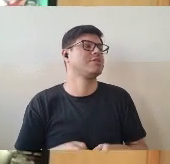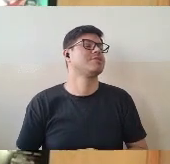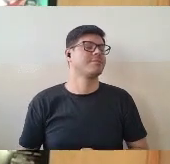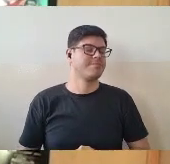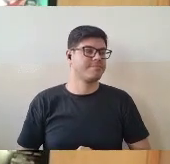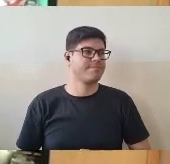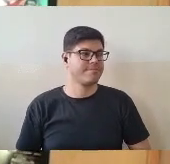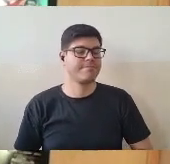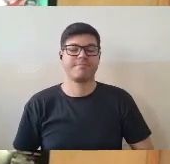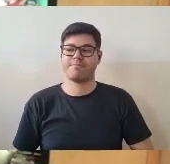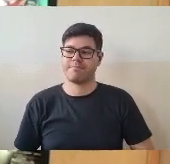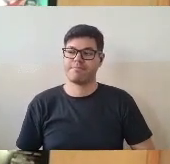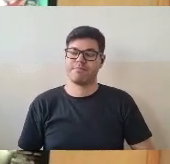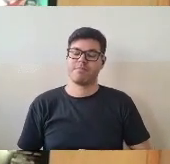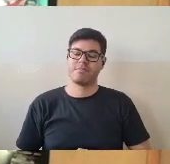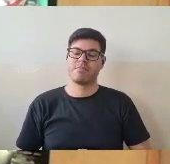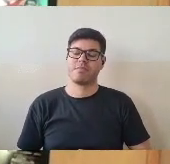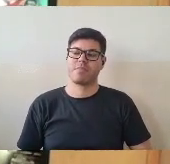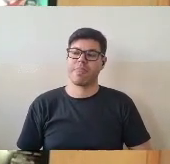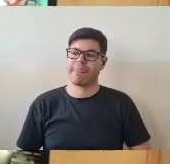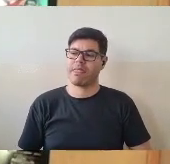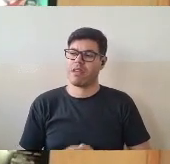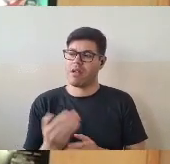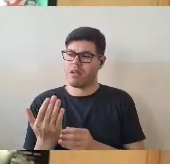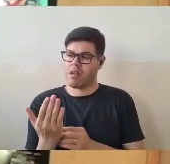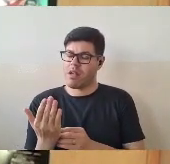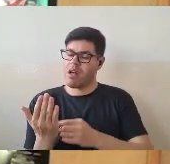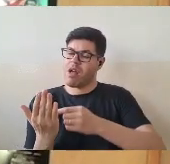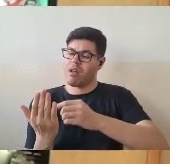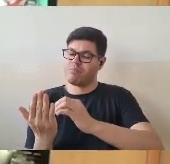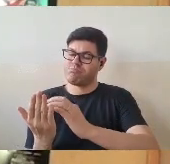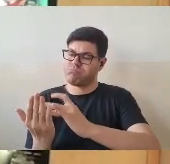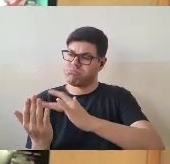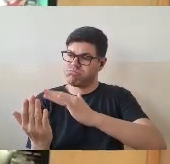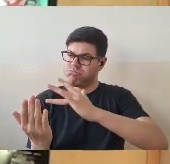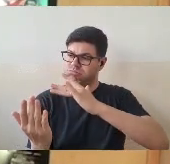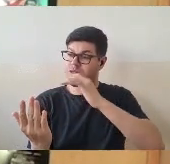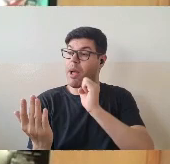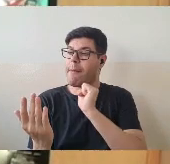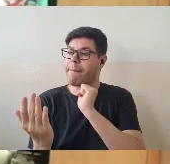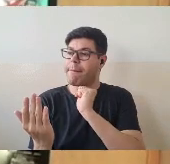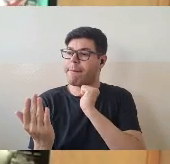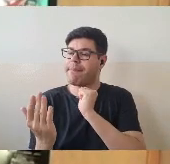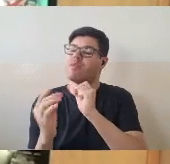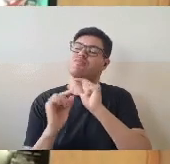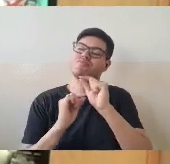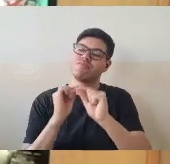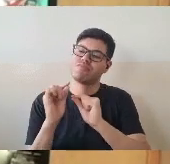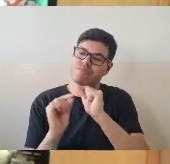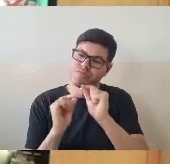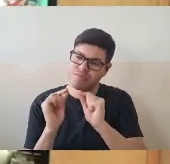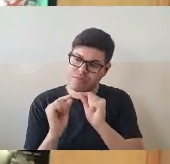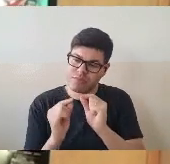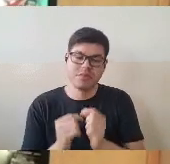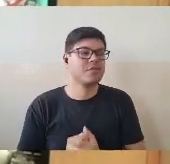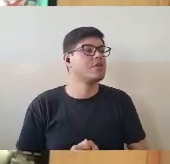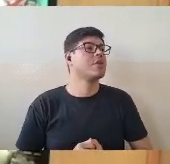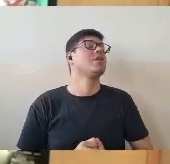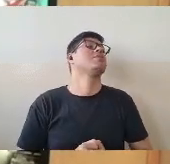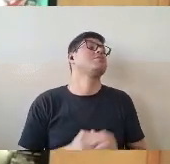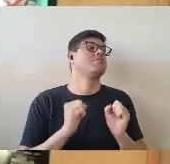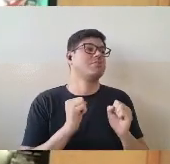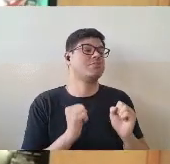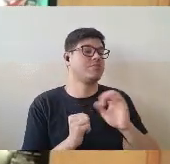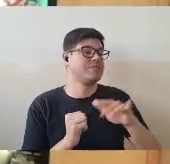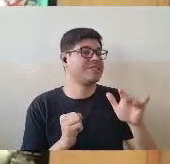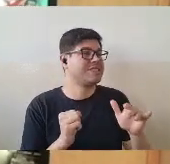pode atrapalhar na formação neurológica da criança. Sim, exatamente isso que eu estou falando. Essa mas- impregnação dos Porque neurotransmissores. está em formação